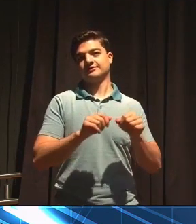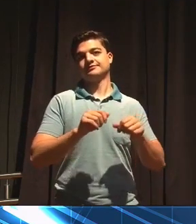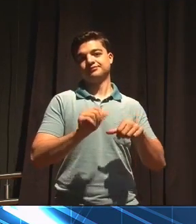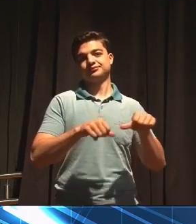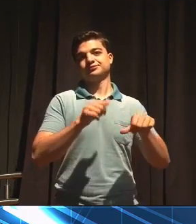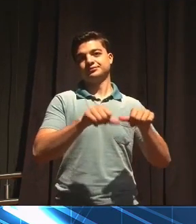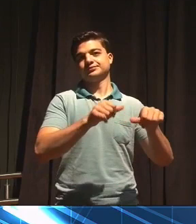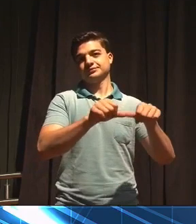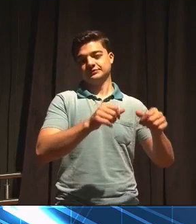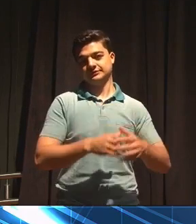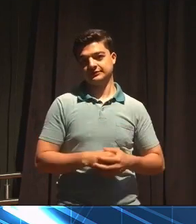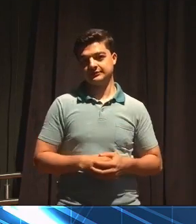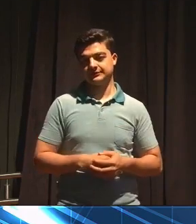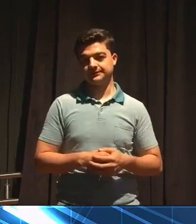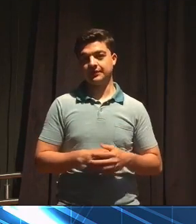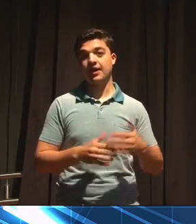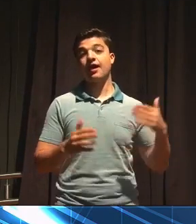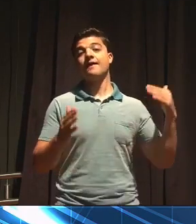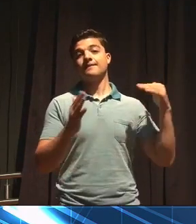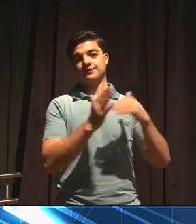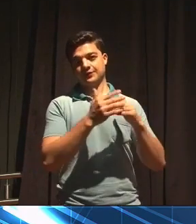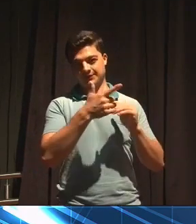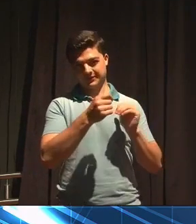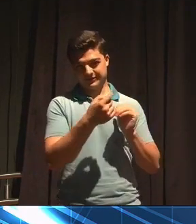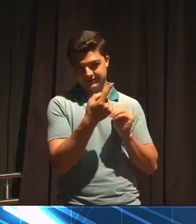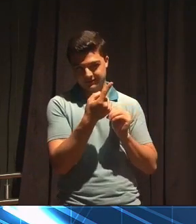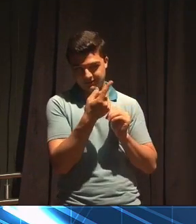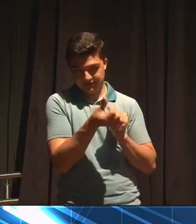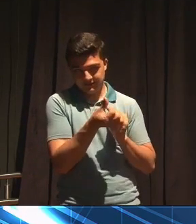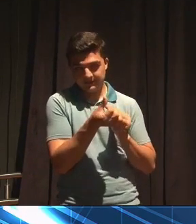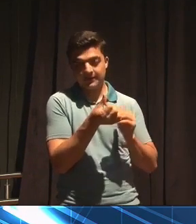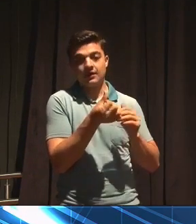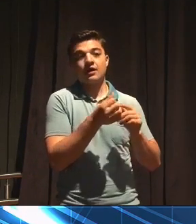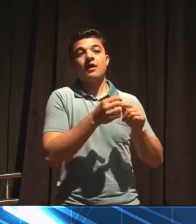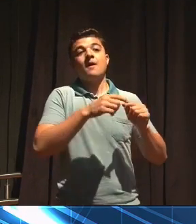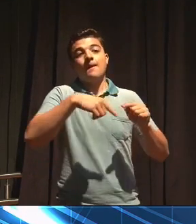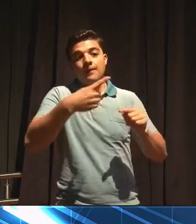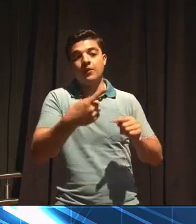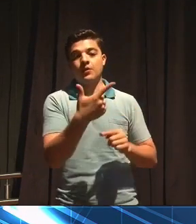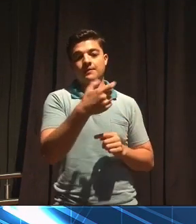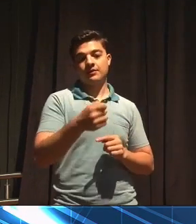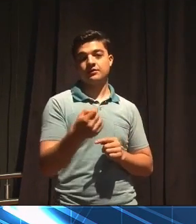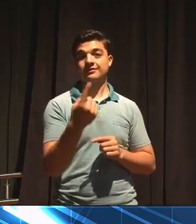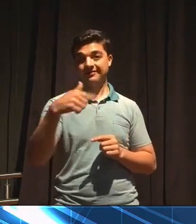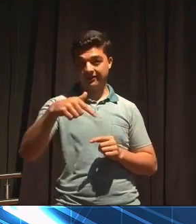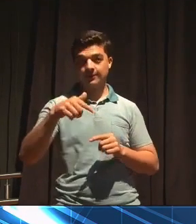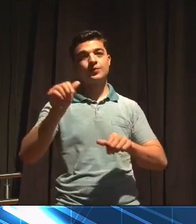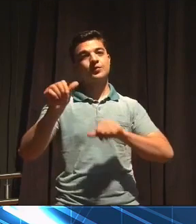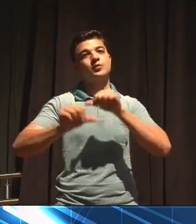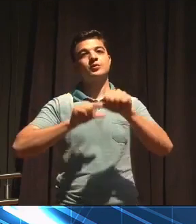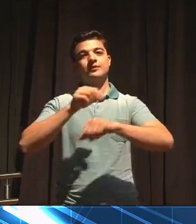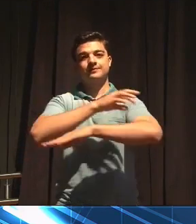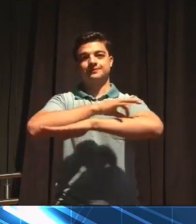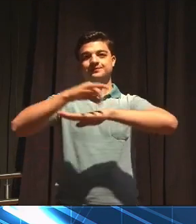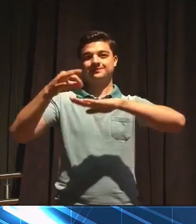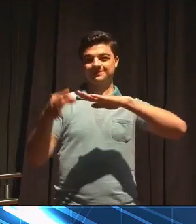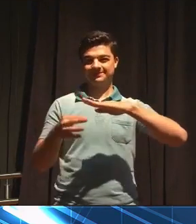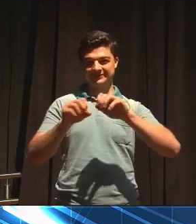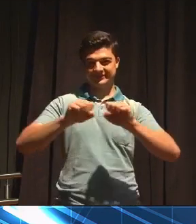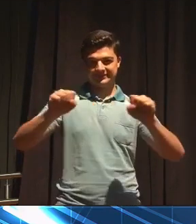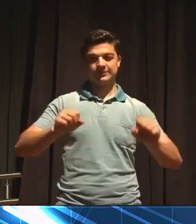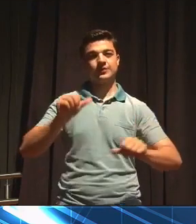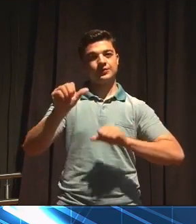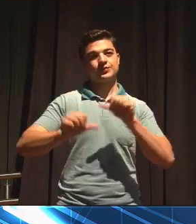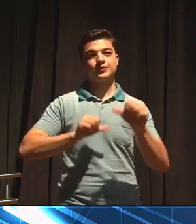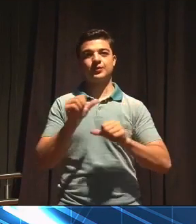tá? Isso foi até 2016, e em 2017 nós resolvemos mudar um pouco a arquitetura. Aí nós começamos a